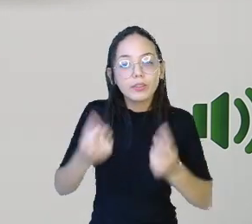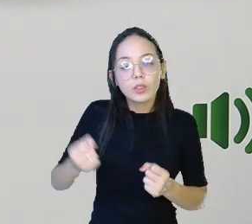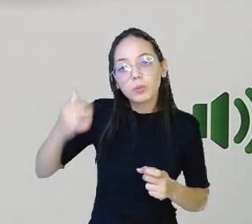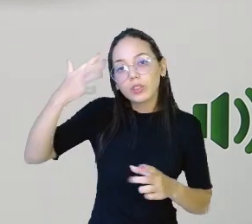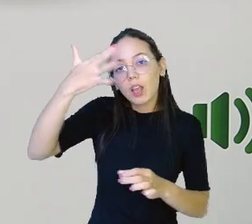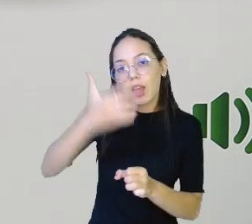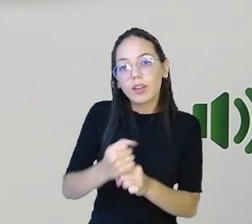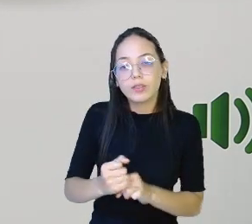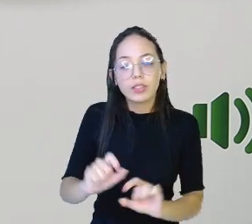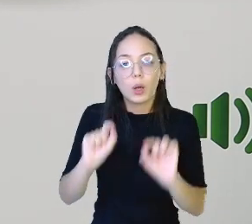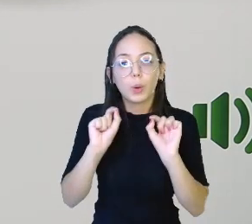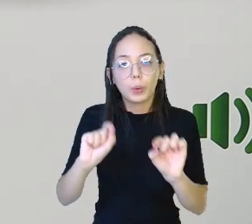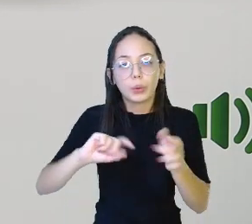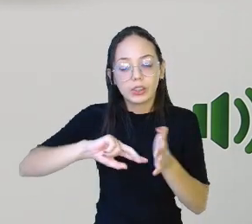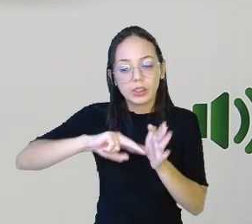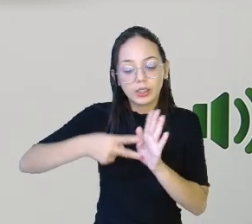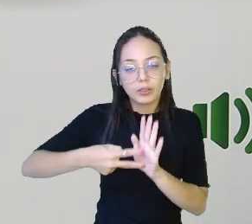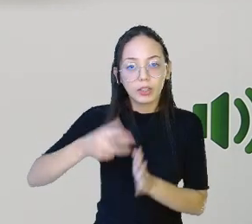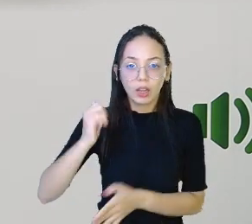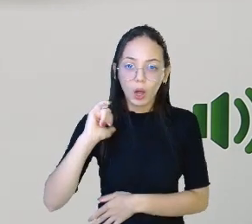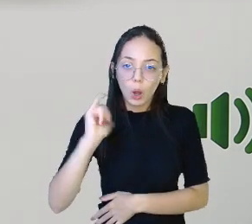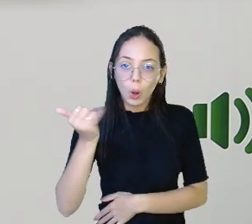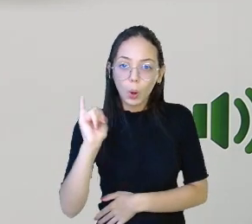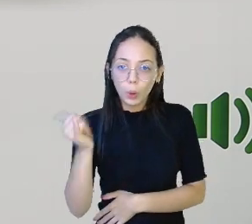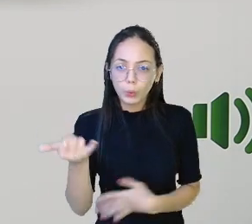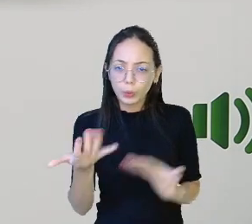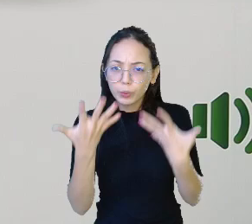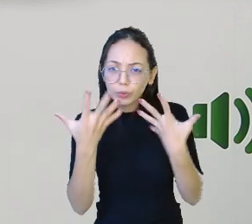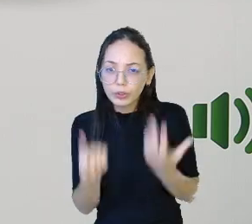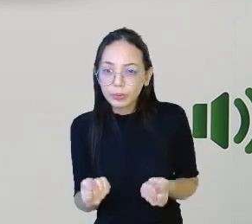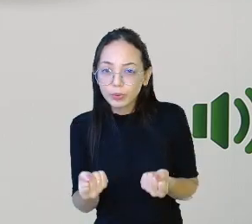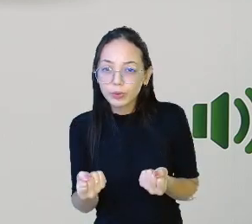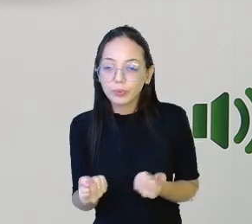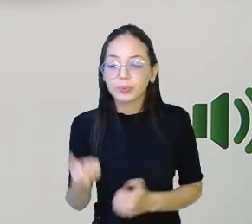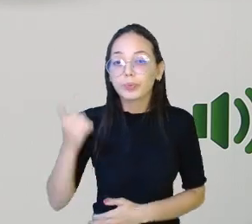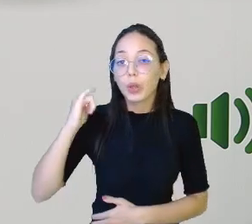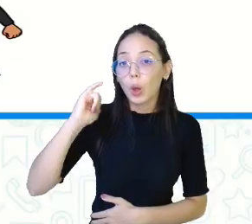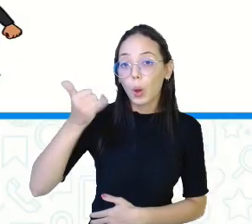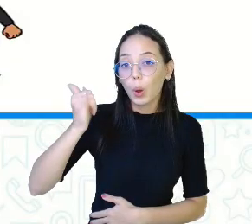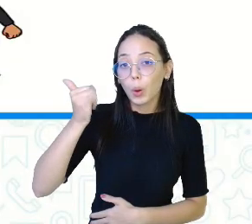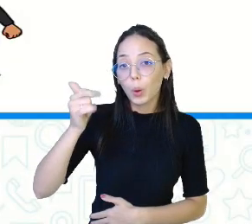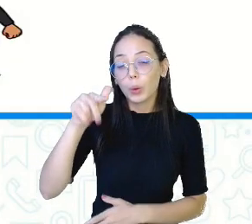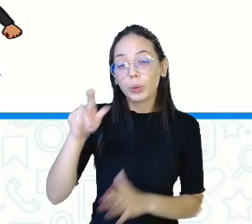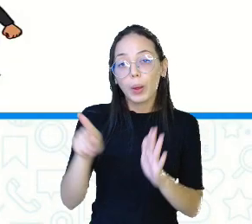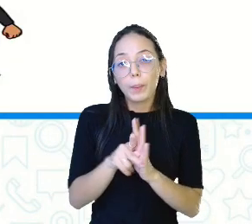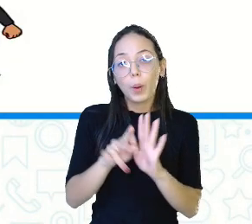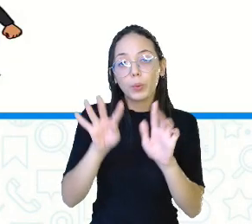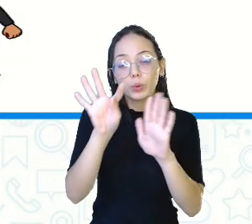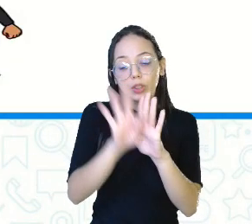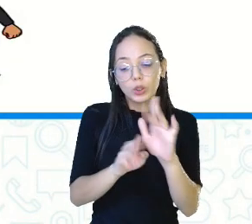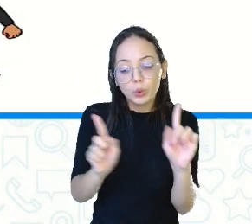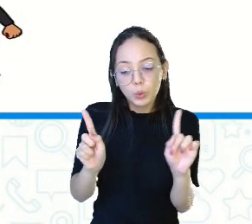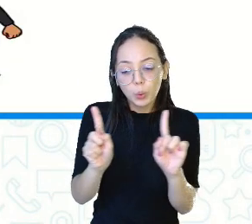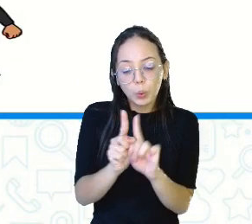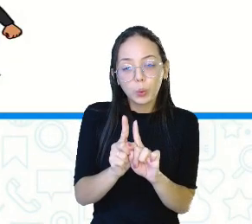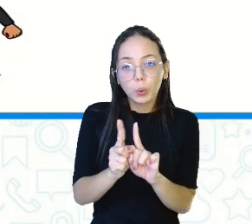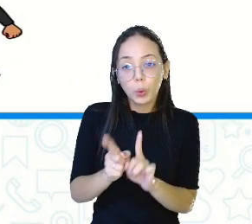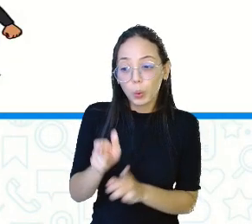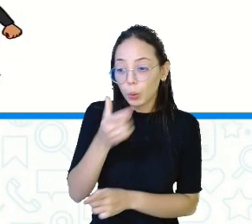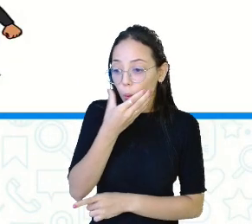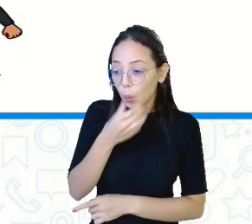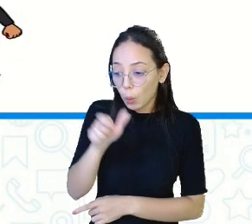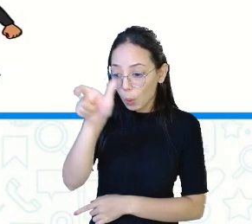que é um conto. Lê comigo, vamos me ajudando? Conto é um texto curto em que o narrador conta